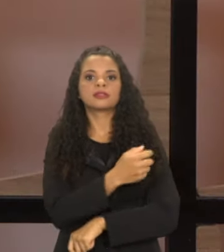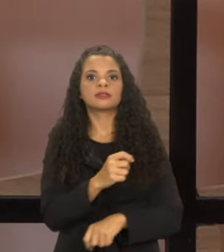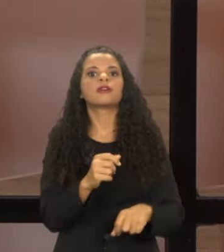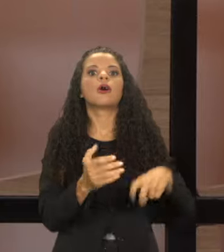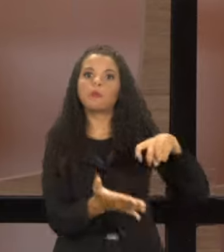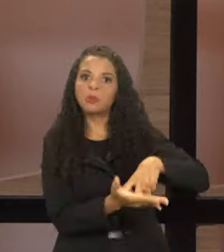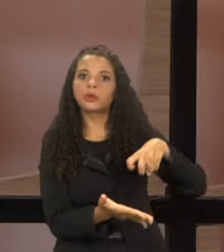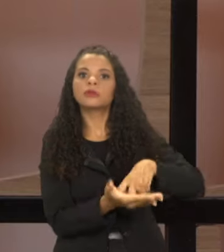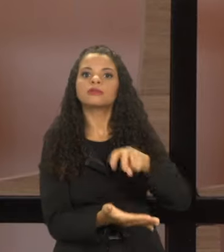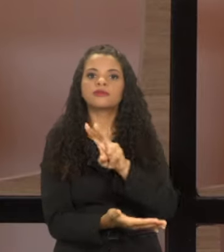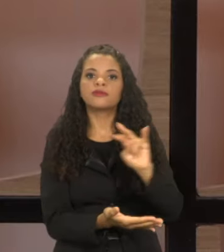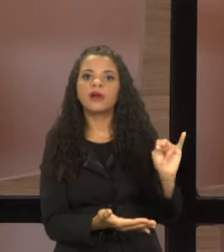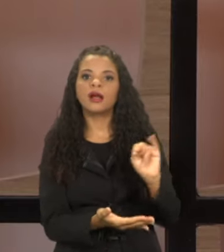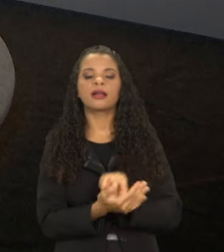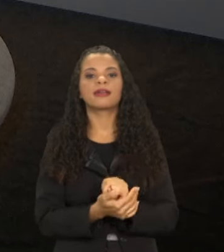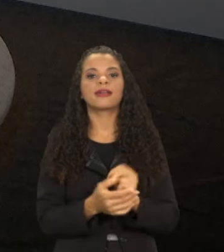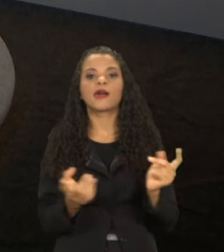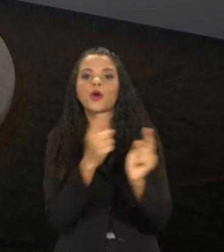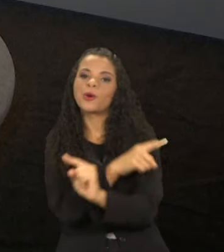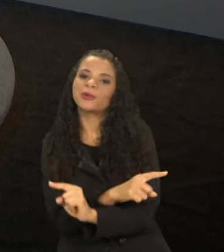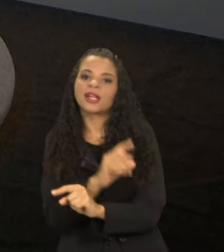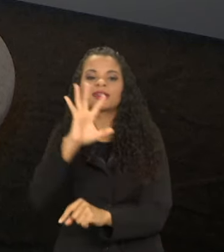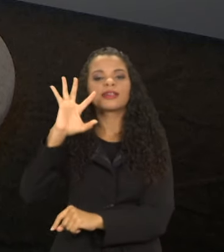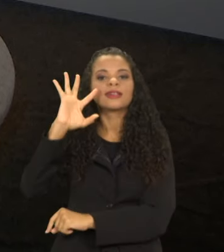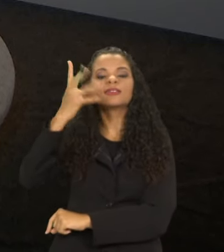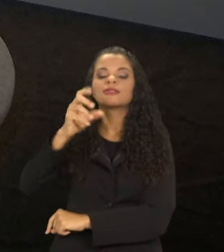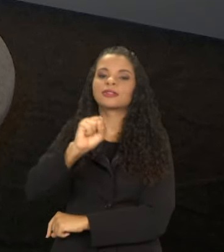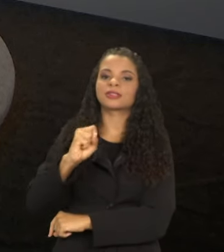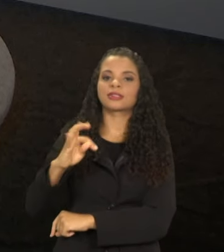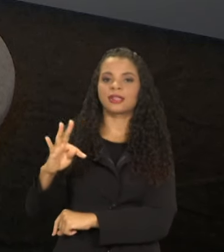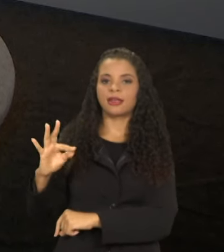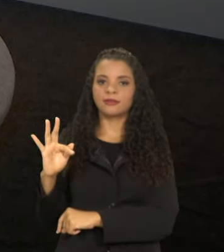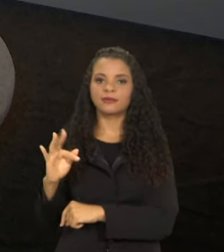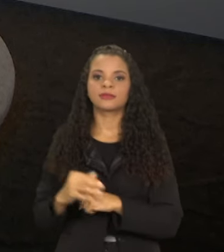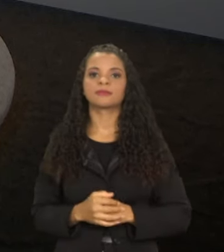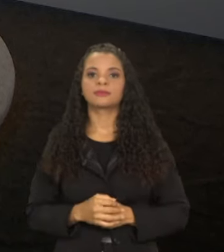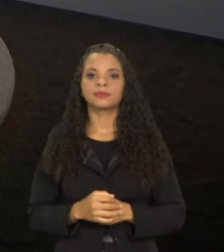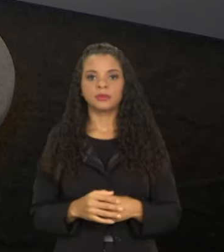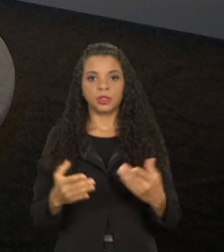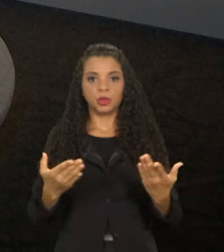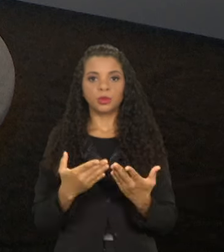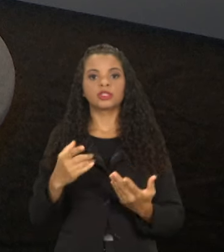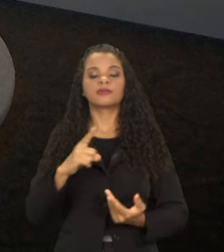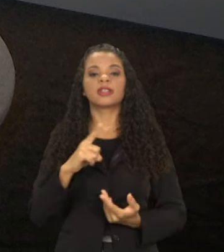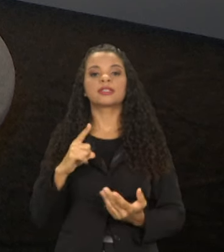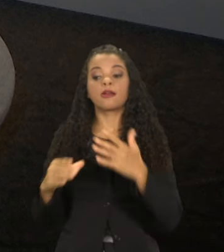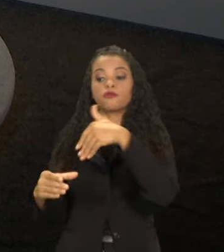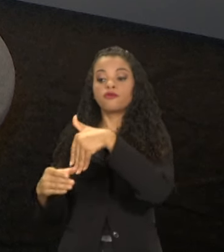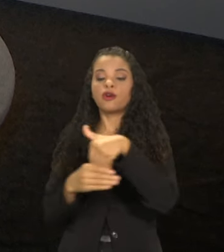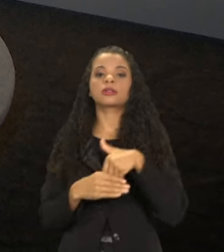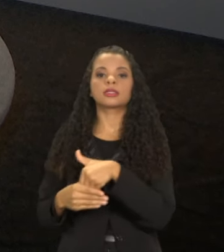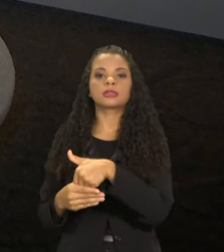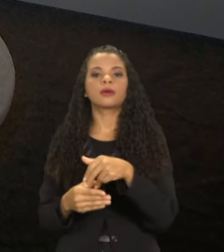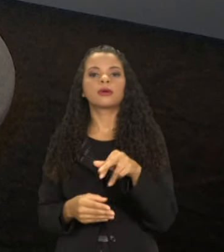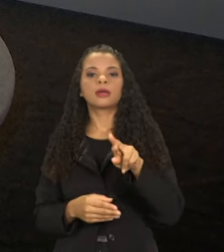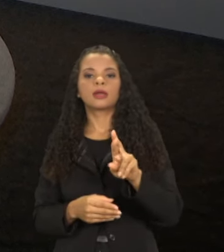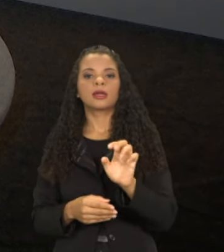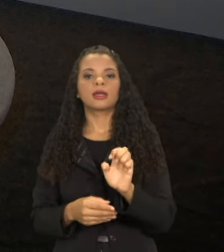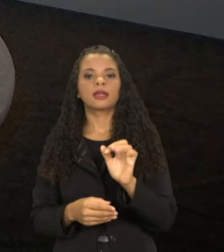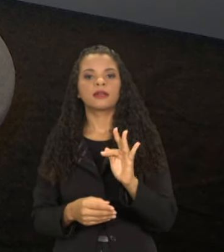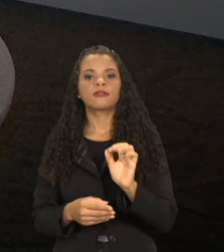situação, né? Acaba invertendo a situação. Uma dúvida. Hoje, primeiro, vai ser a votação do referendo. Se todos os ministros concordam